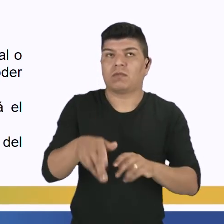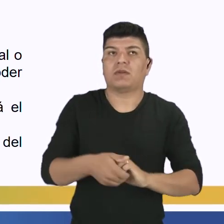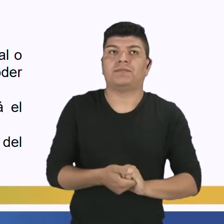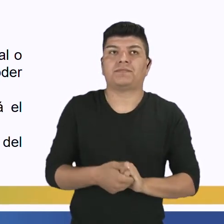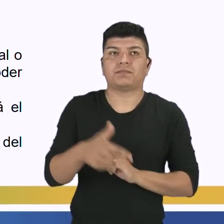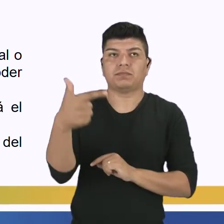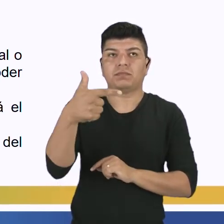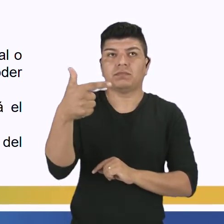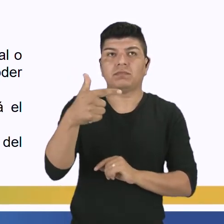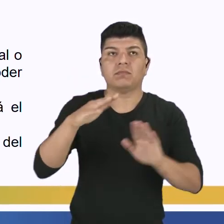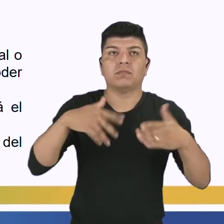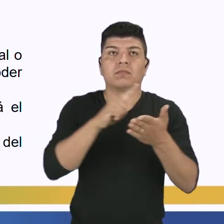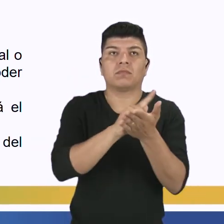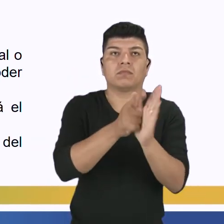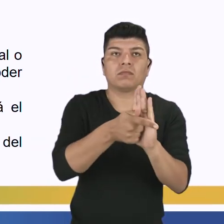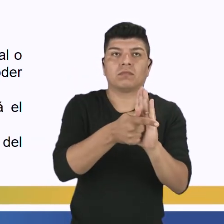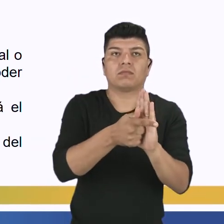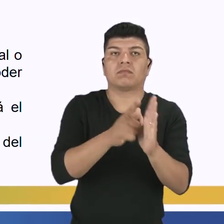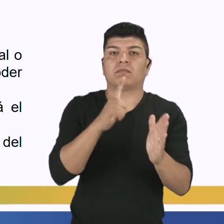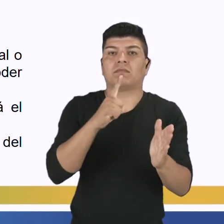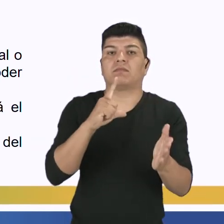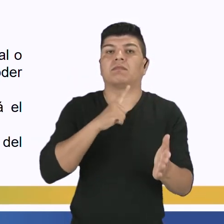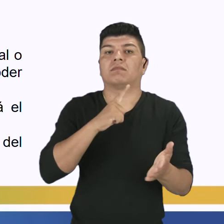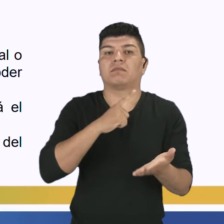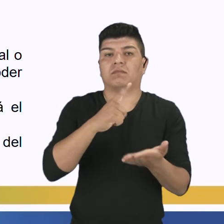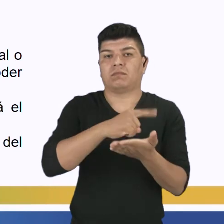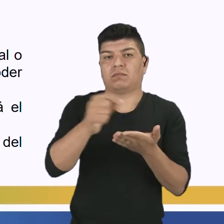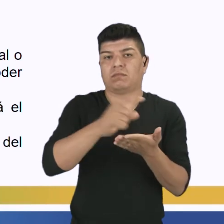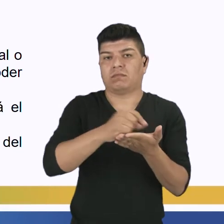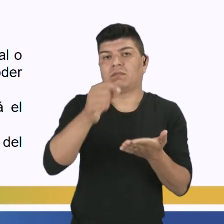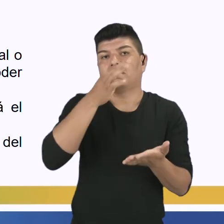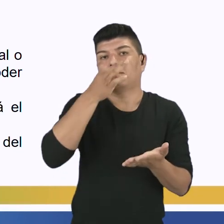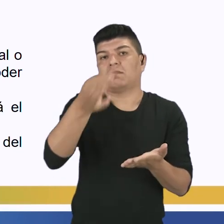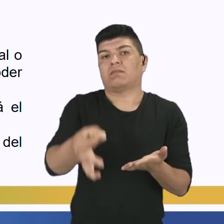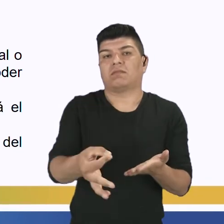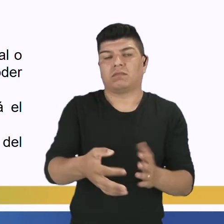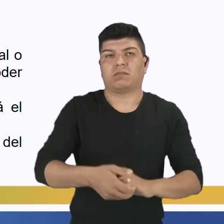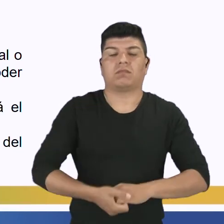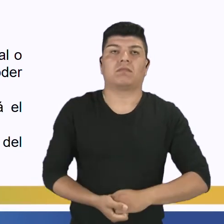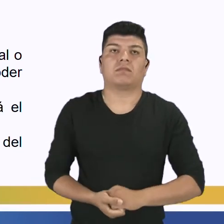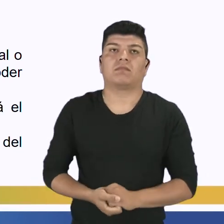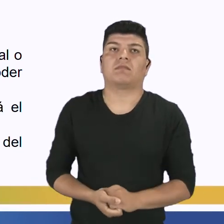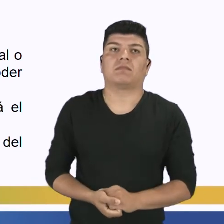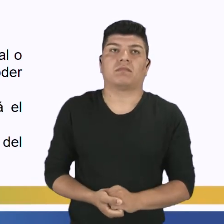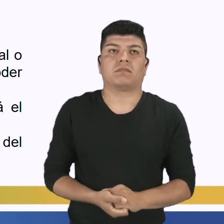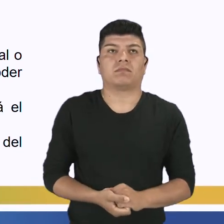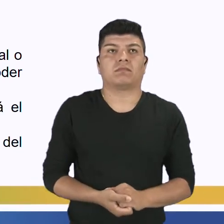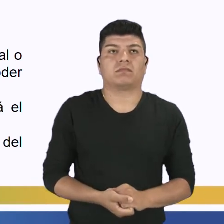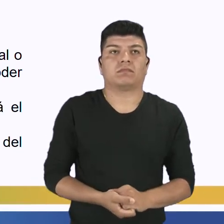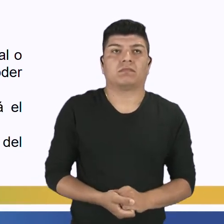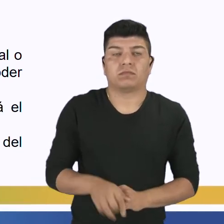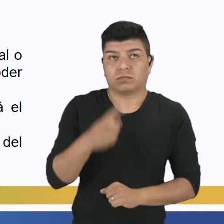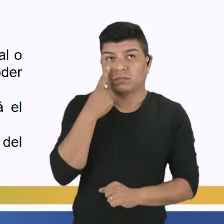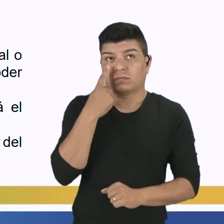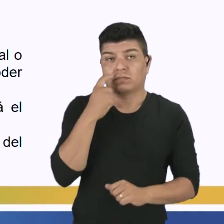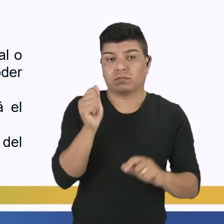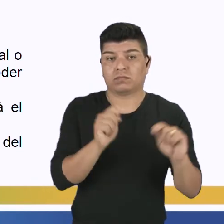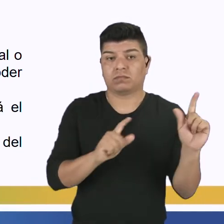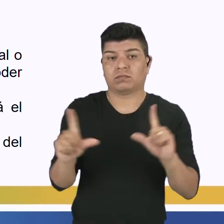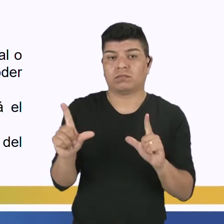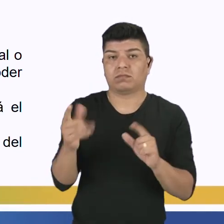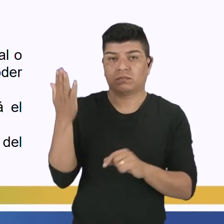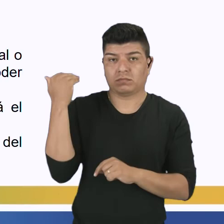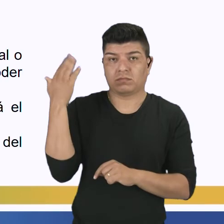que gênero pertence o artículo de opinião? A que gênero o artigo de opinião pertence? Nós vimos nos slides